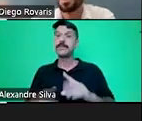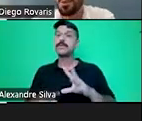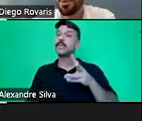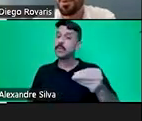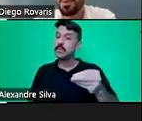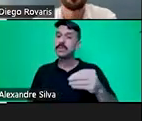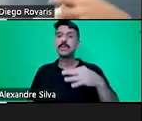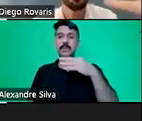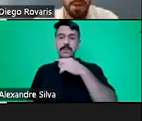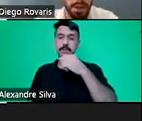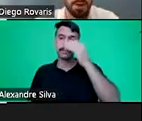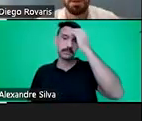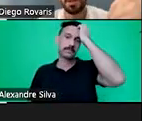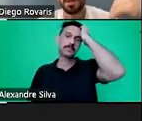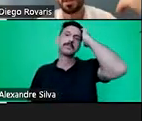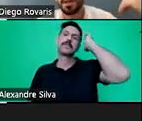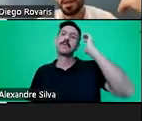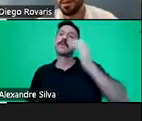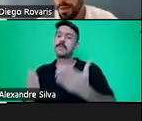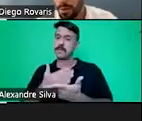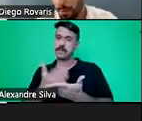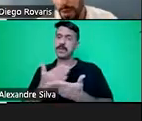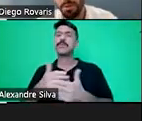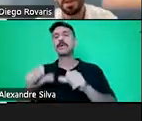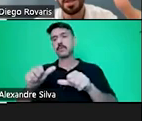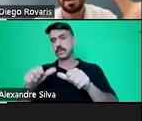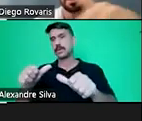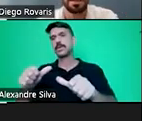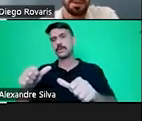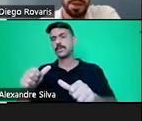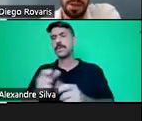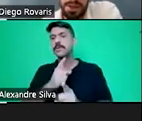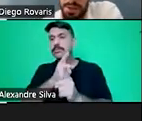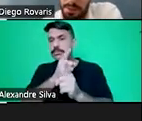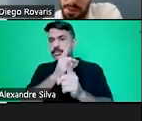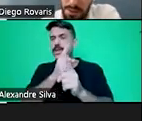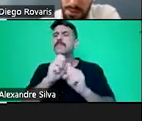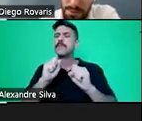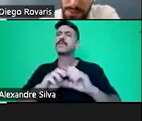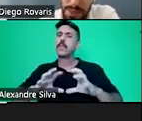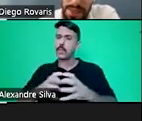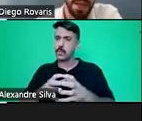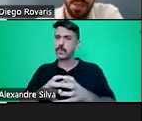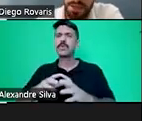Que daqui a pouco o manual de diagnóstico vai ter que ser revisto para considerar essa categoria de